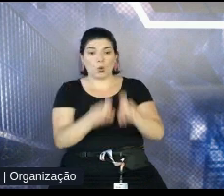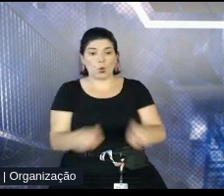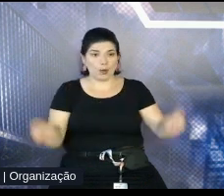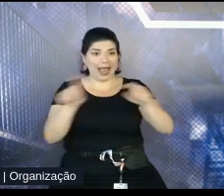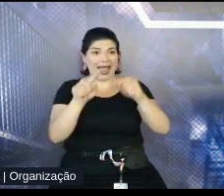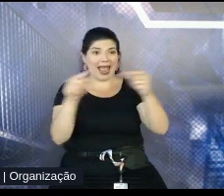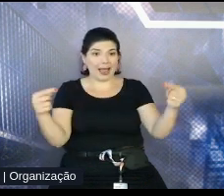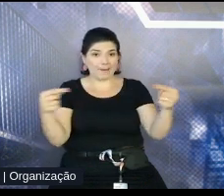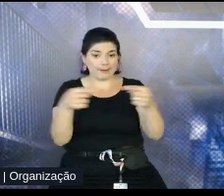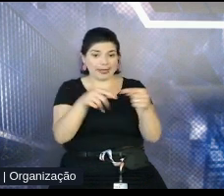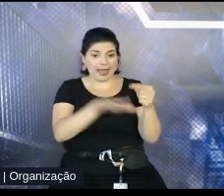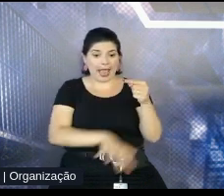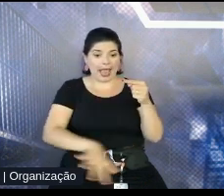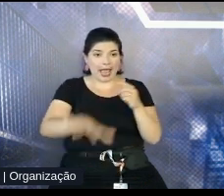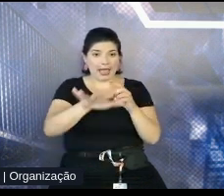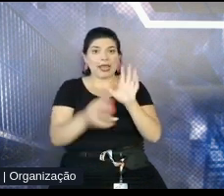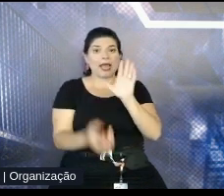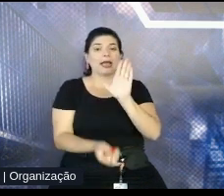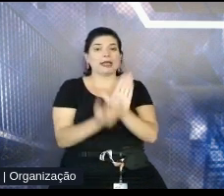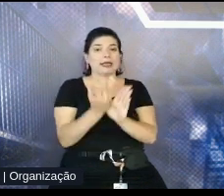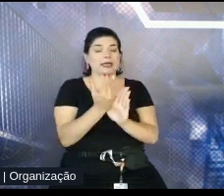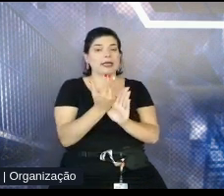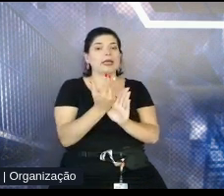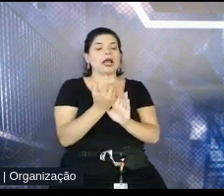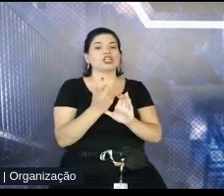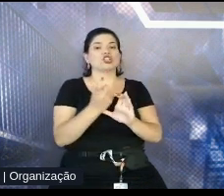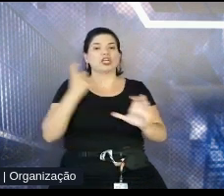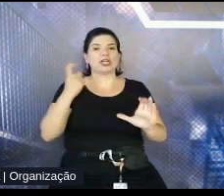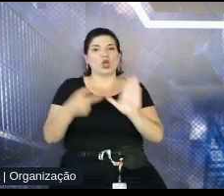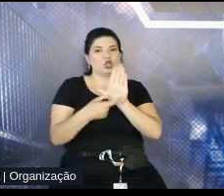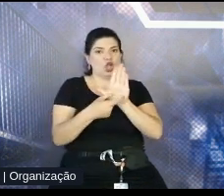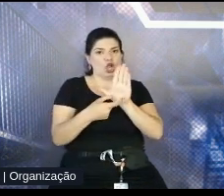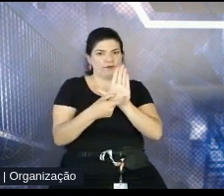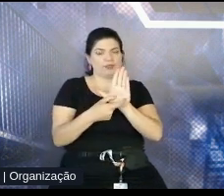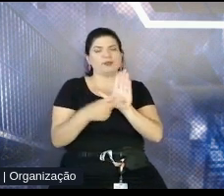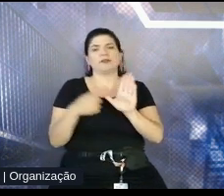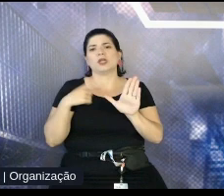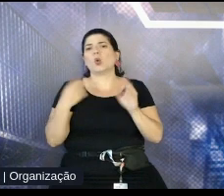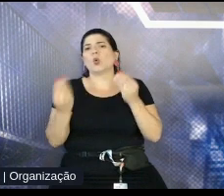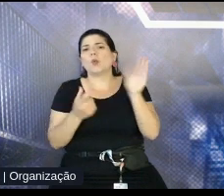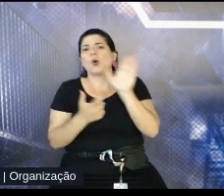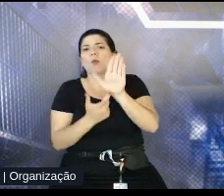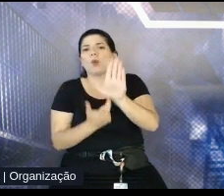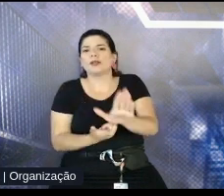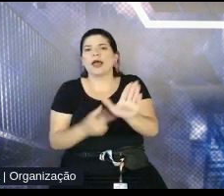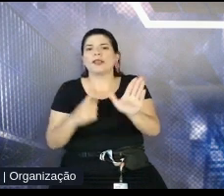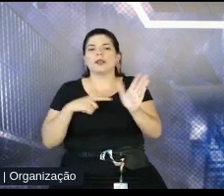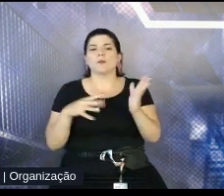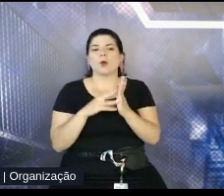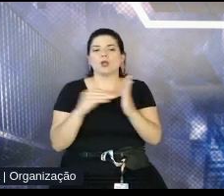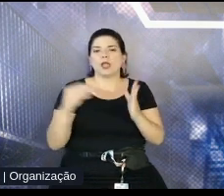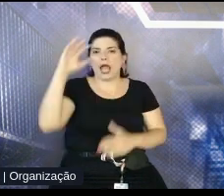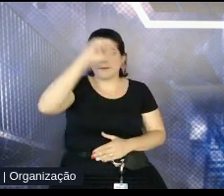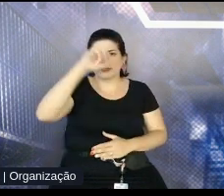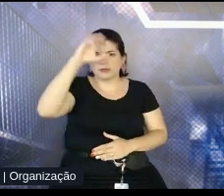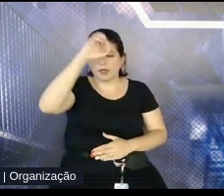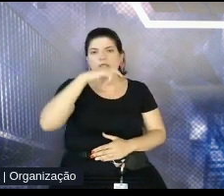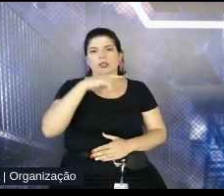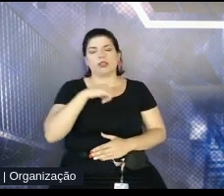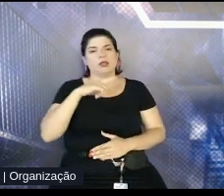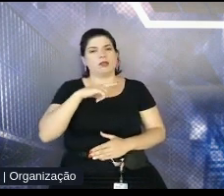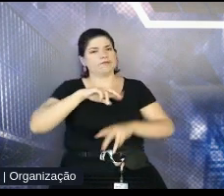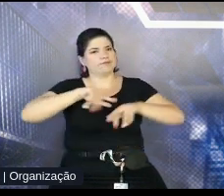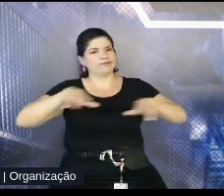área de engenharia de software. Então, como a gente consegue estar trazendo esses aspectos de modelos de aprendizagem supervisionada, não supervisionada,